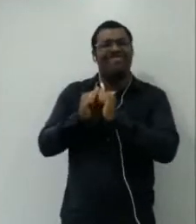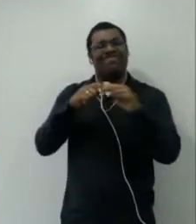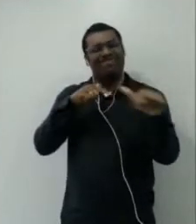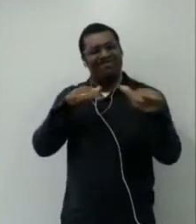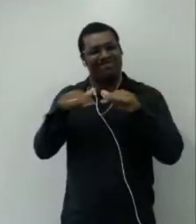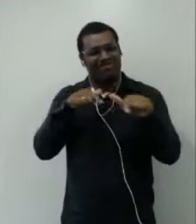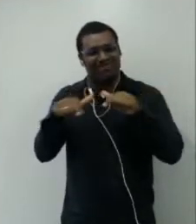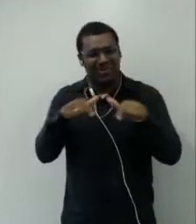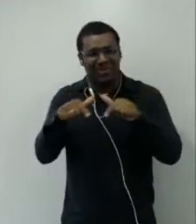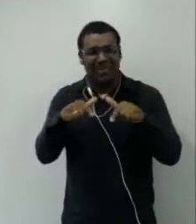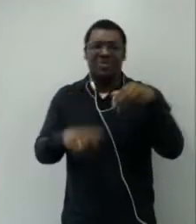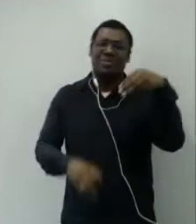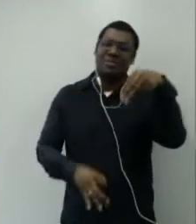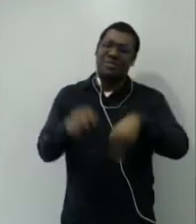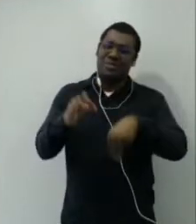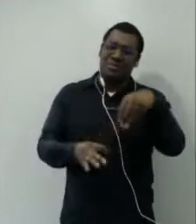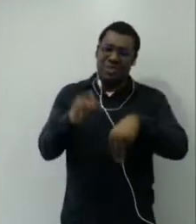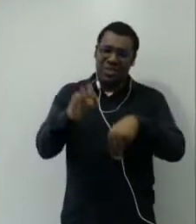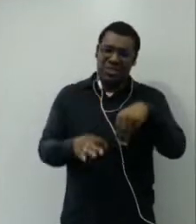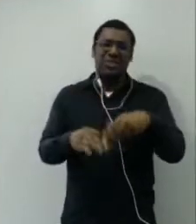o estimado amigo e colega